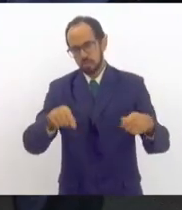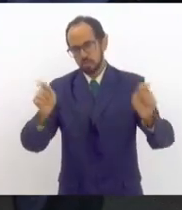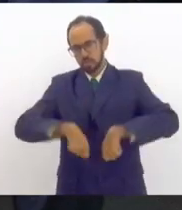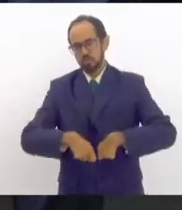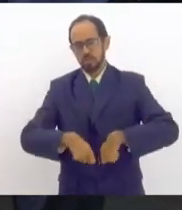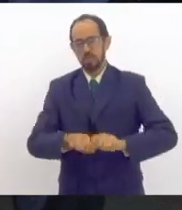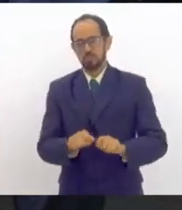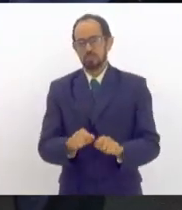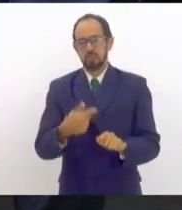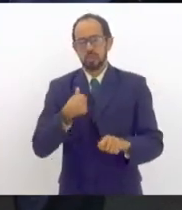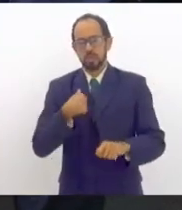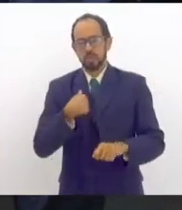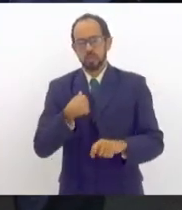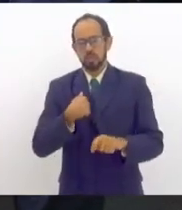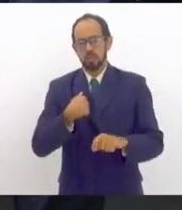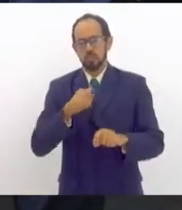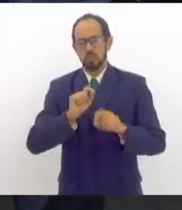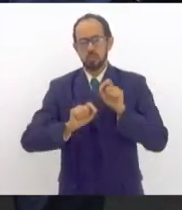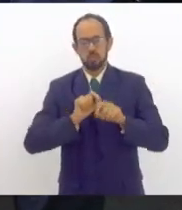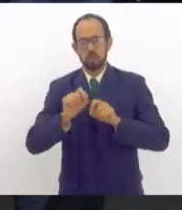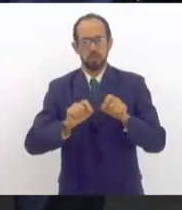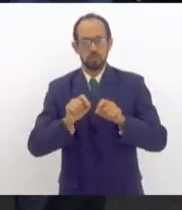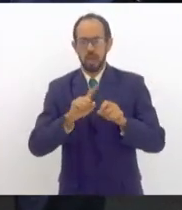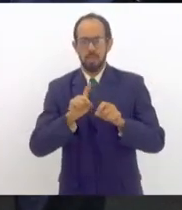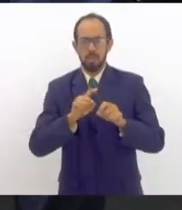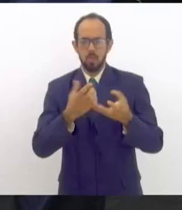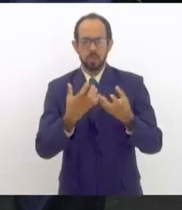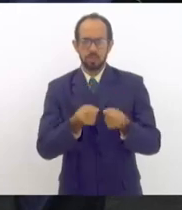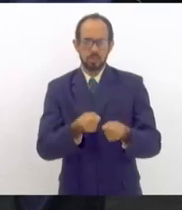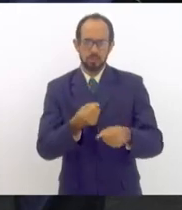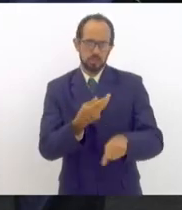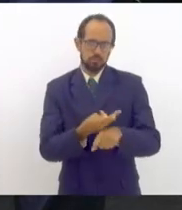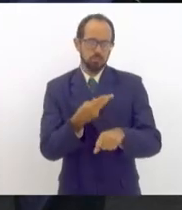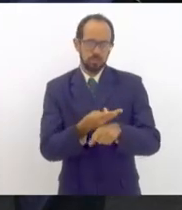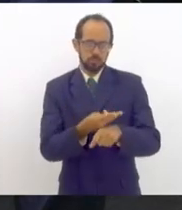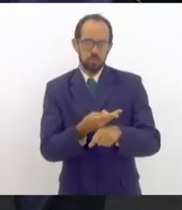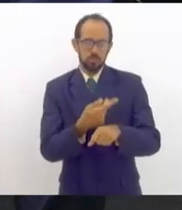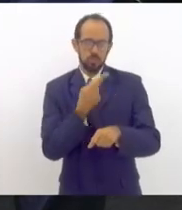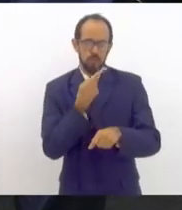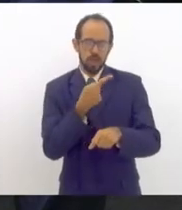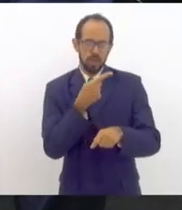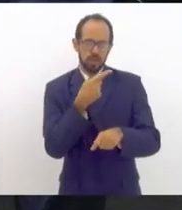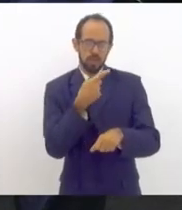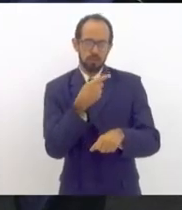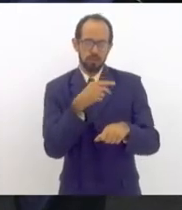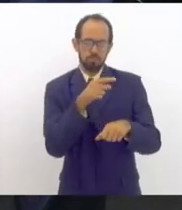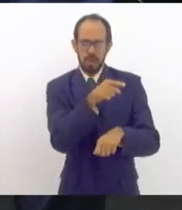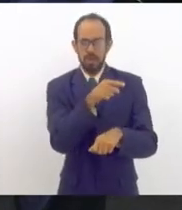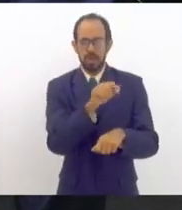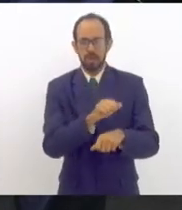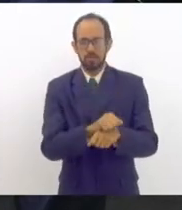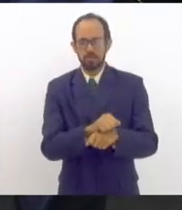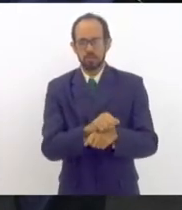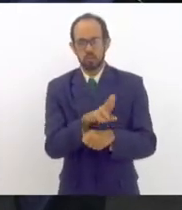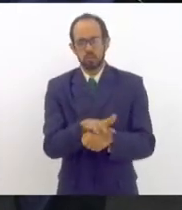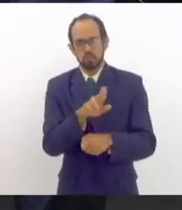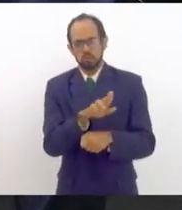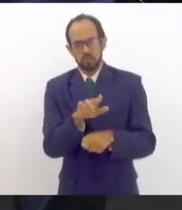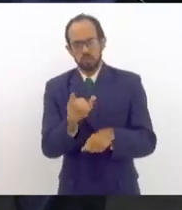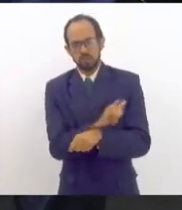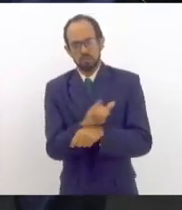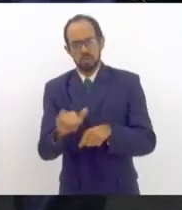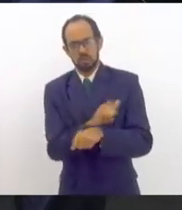para que ela não receba esta medalha e eu diria isso a ela utilize o mecanismo canal